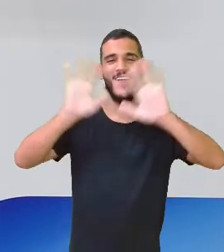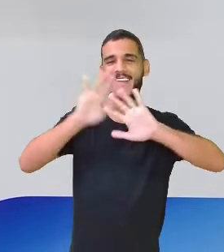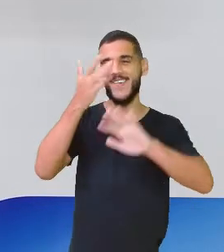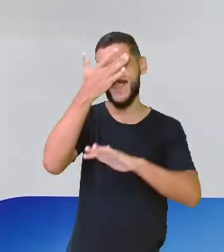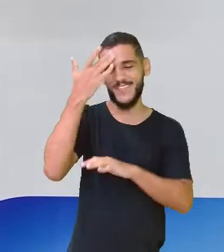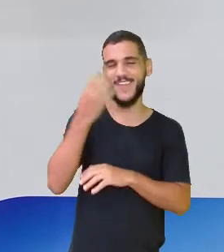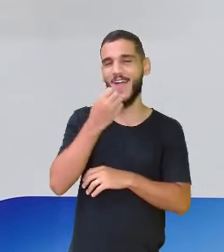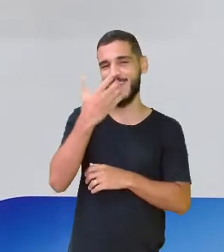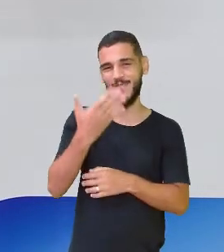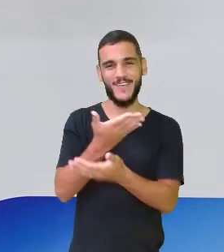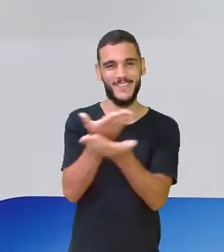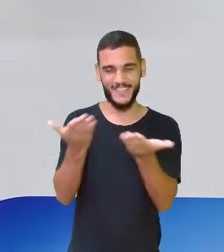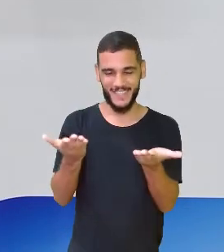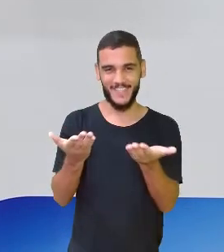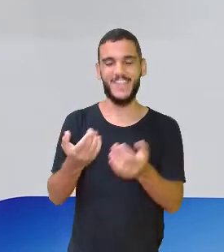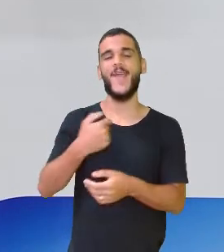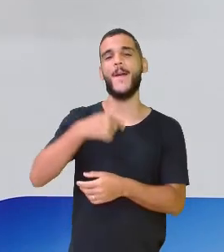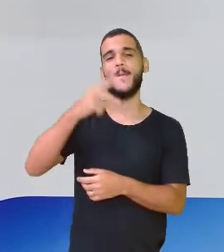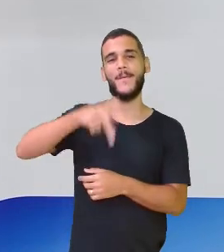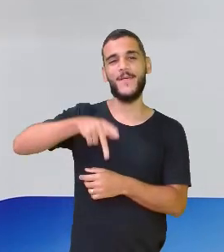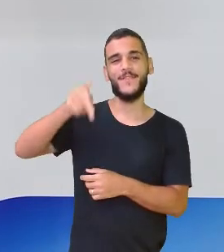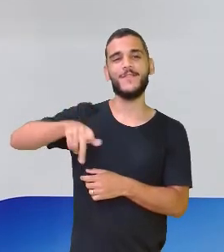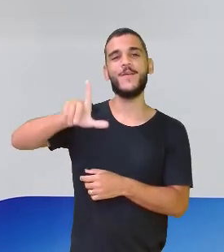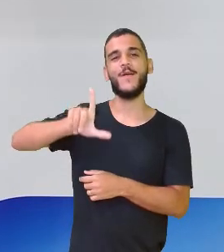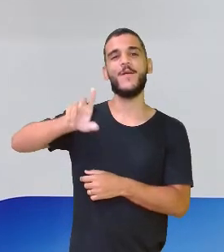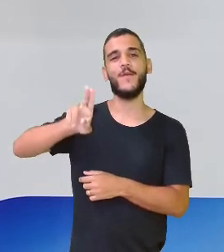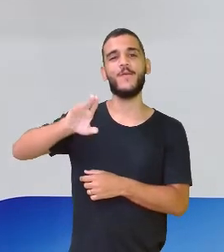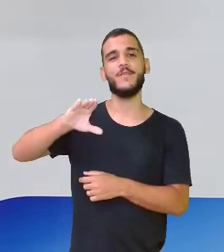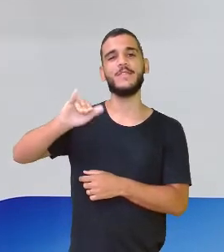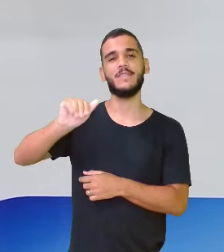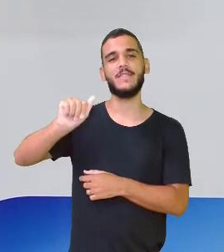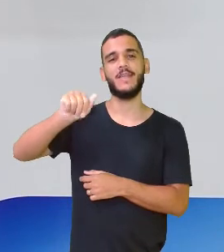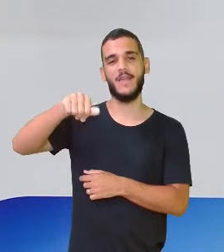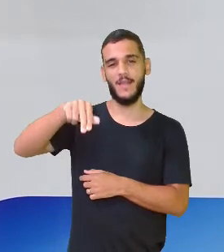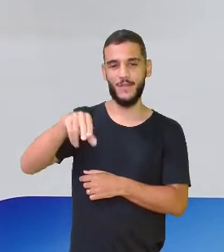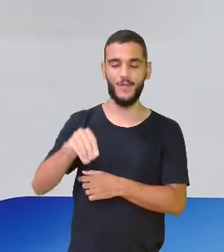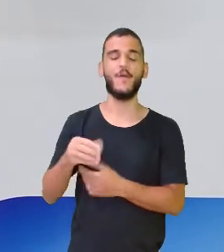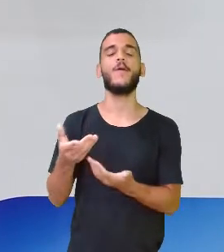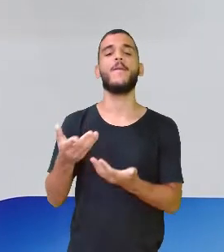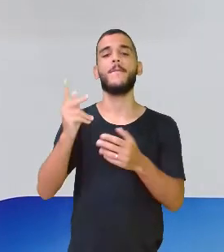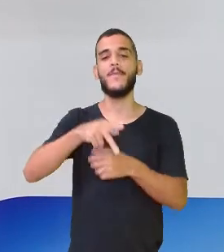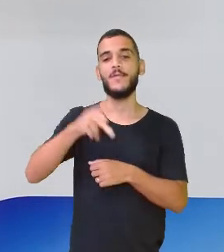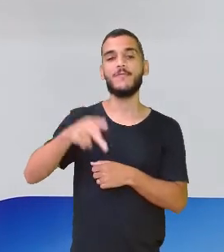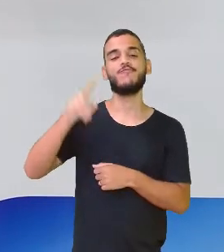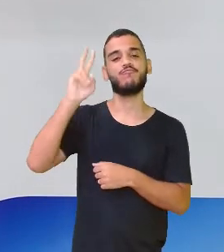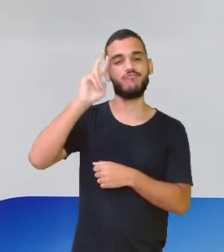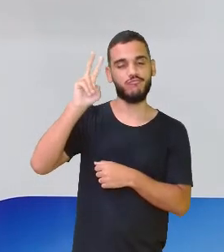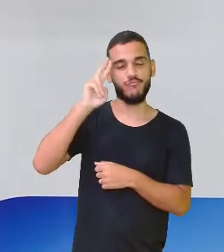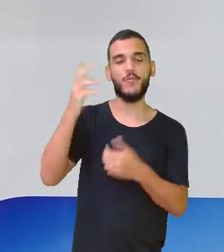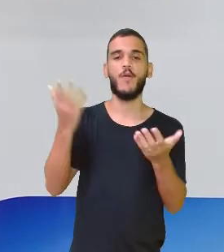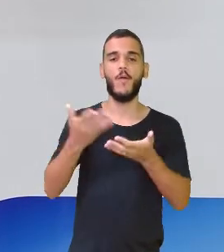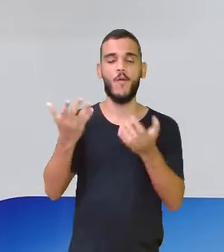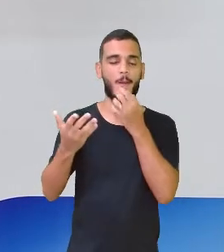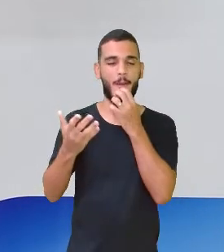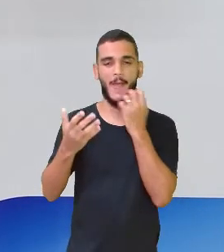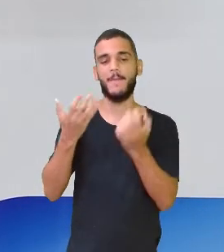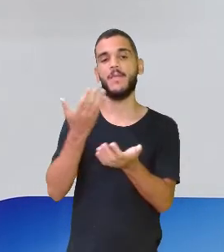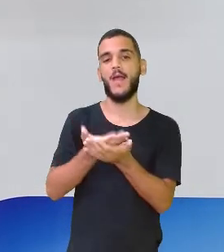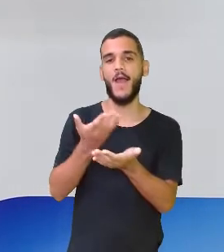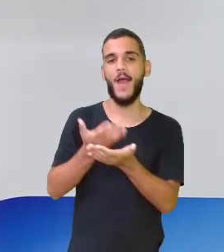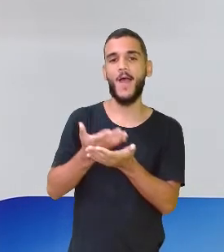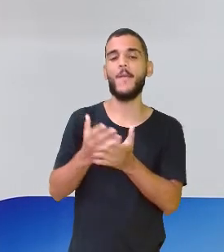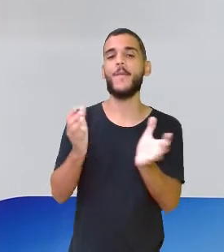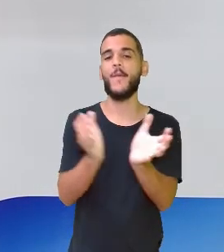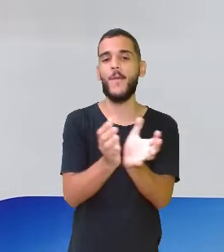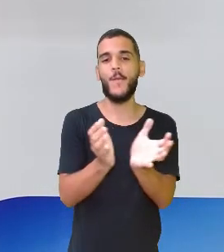pessoal, tudo bom com vocês? Eu sou o professor Luciano Júnior, professor de História. Nós vamos para mais uma aula para a turminha